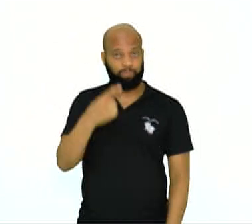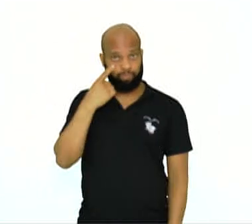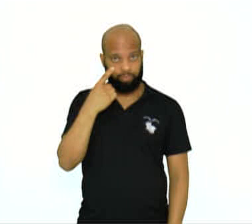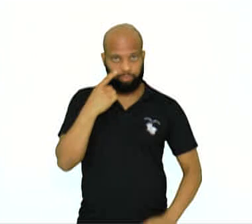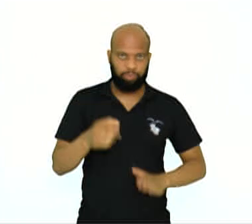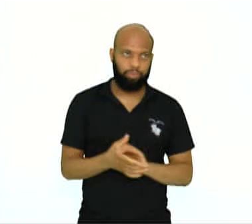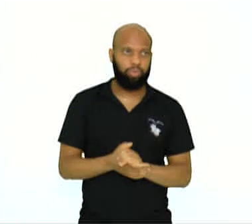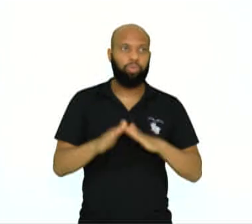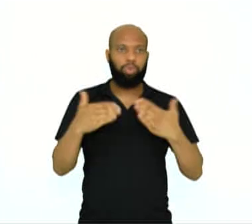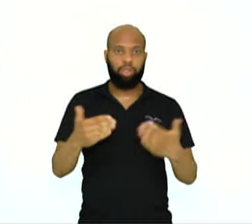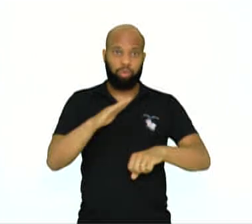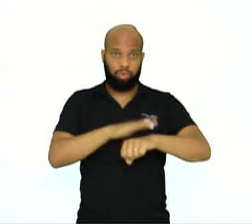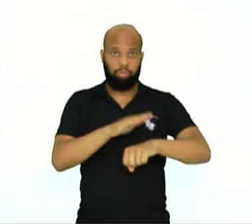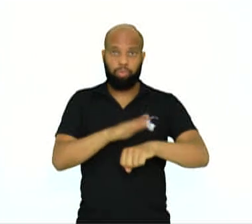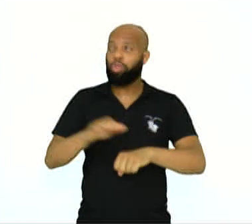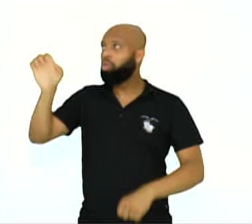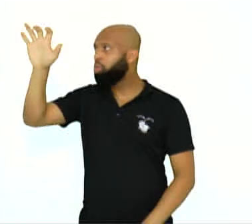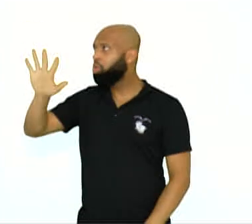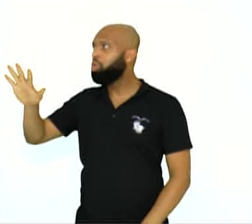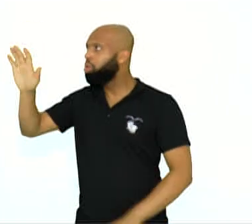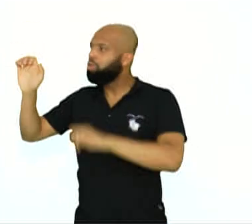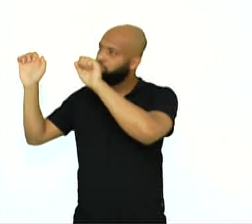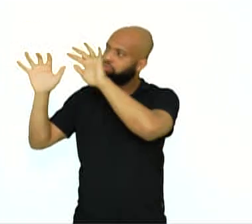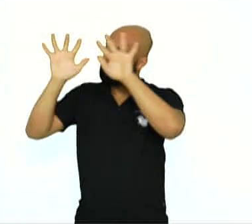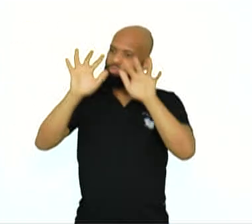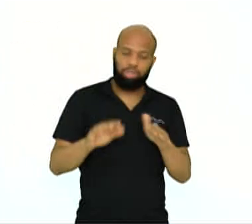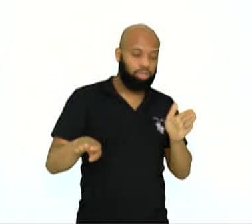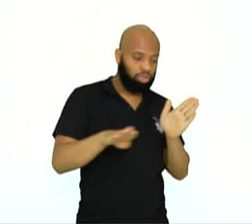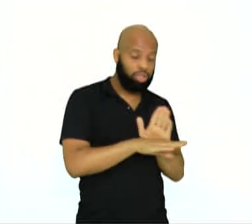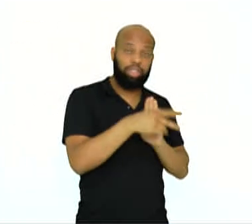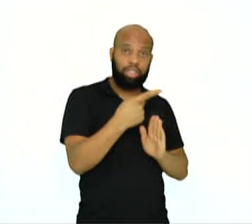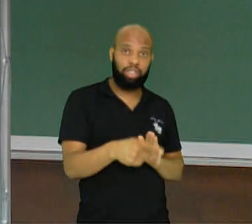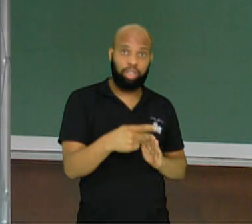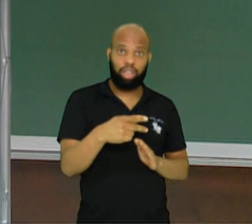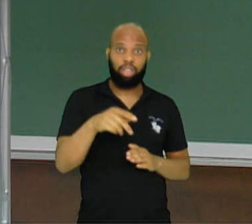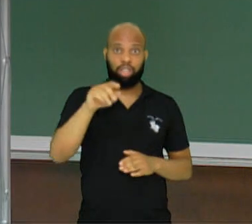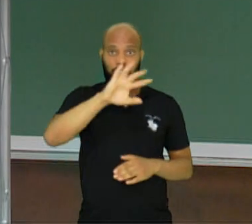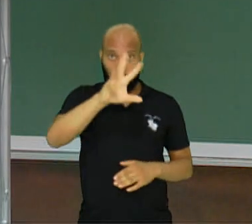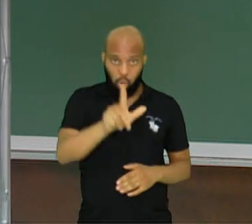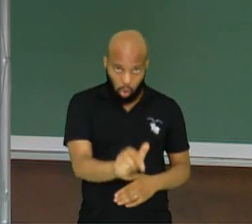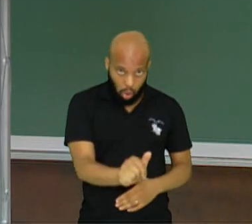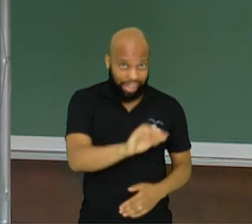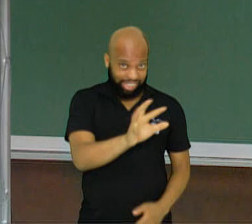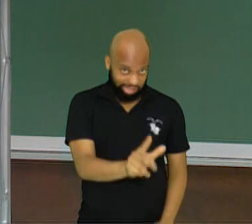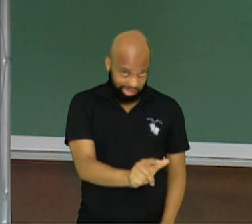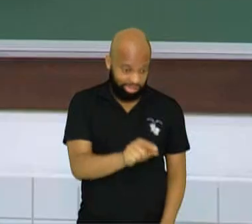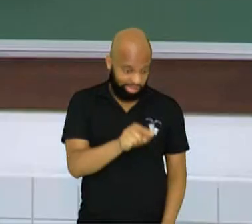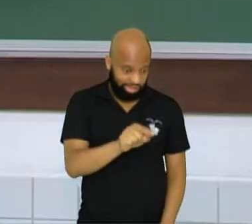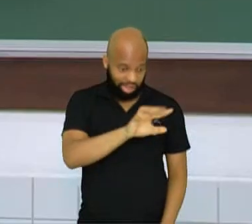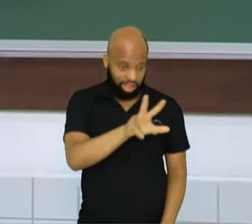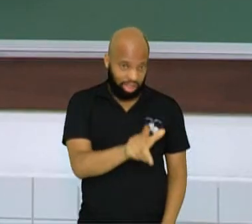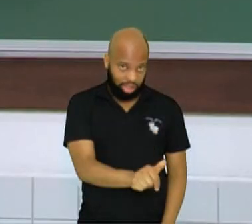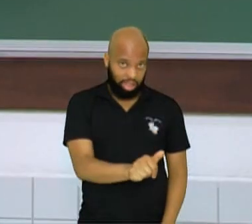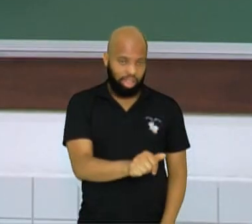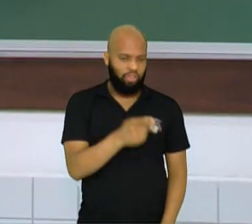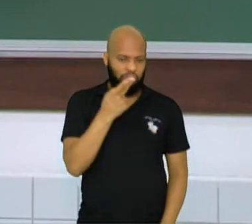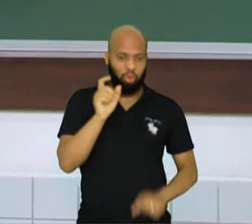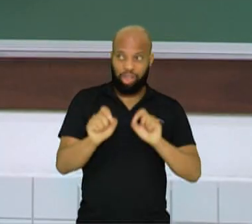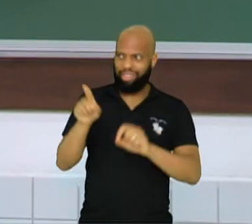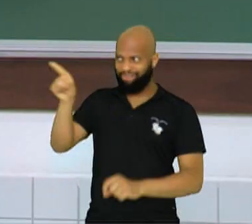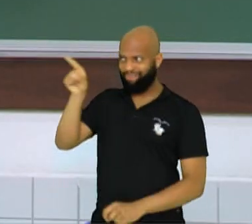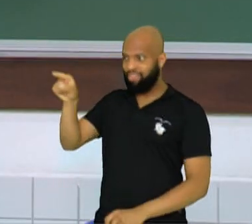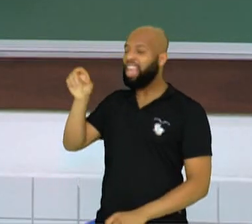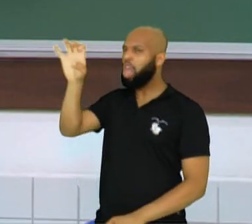só, quando os europeus chegam no continente africano, eles vão defender a ideia de que sua cultura ela